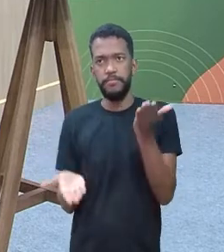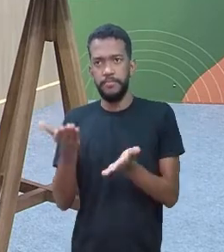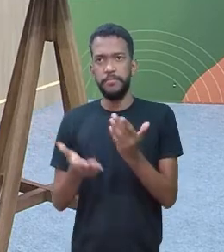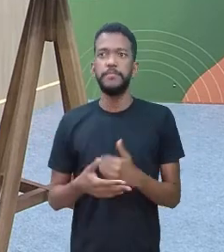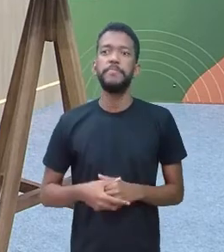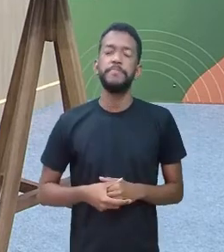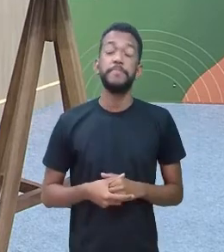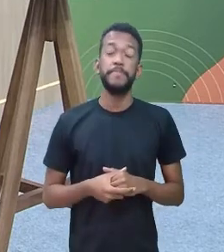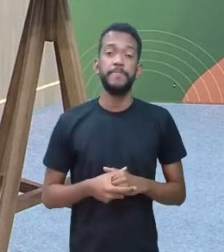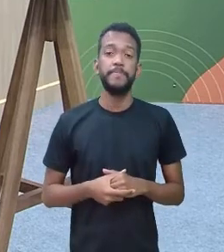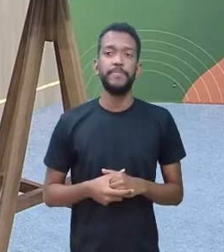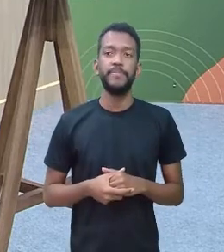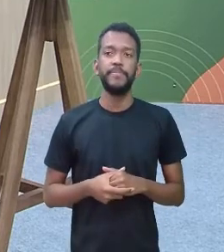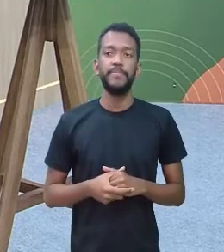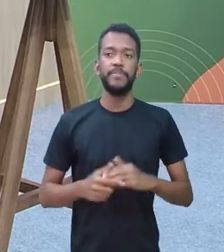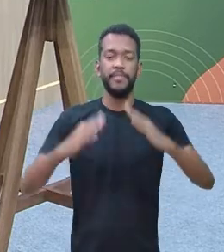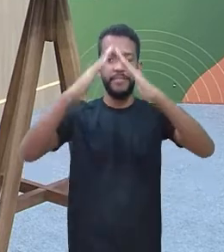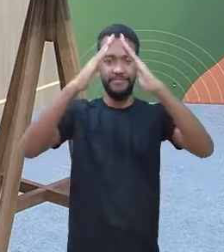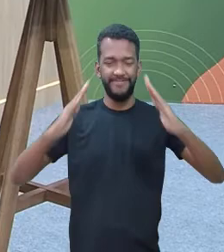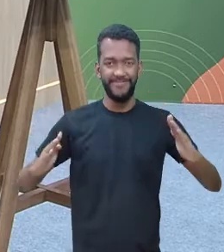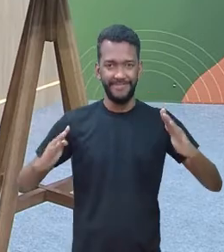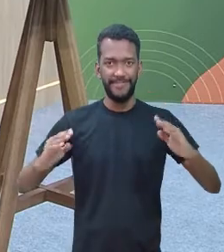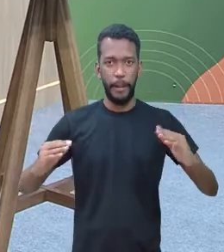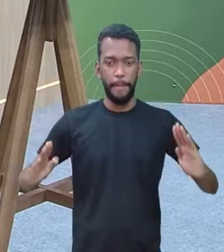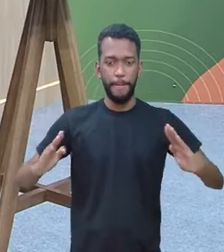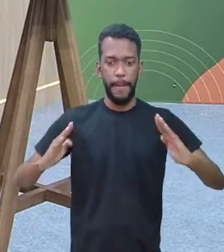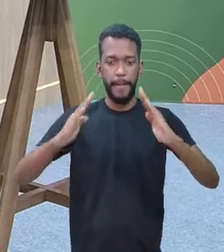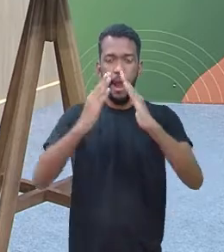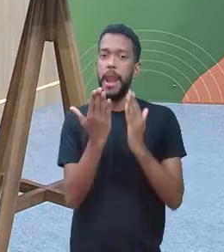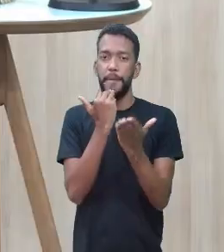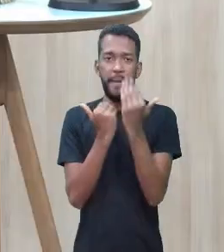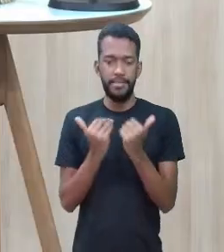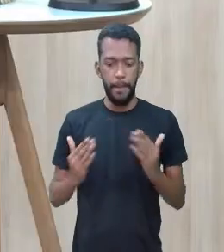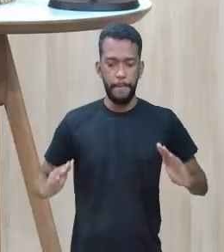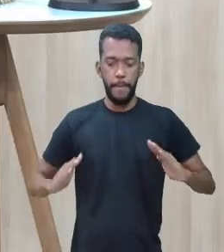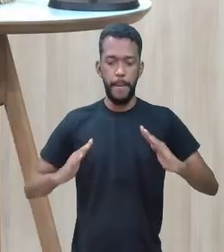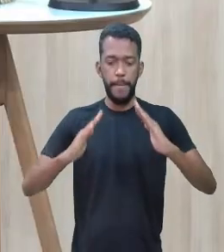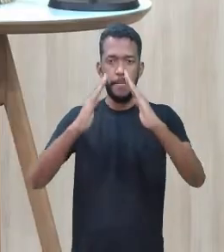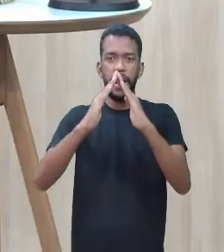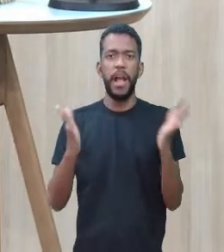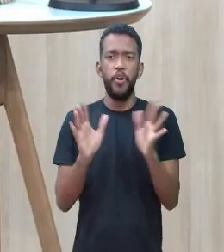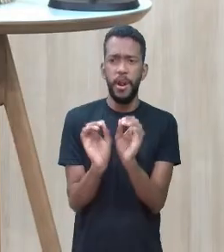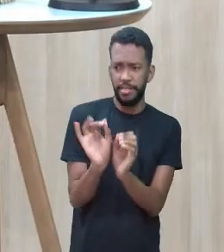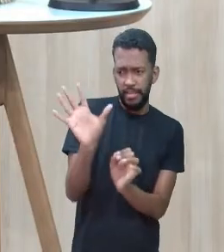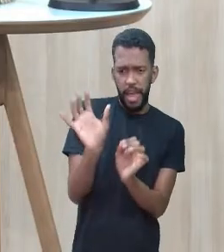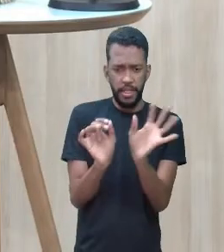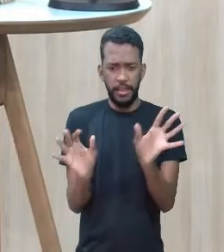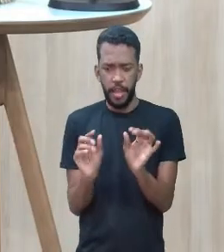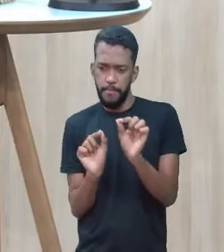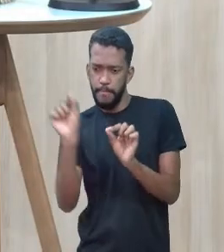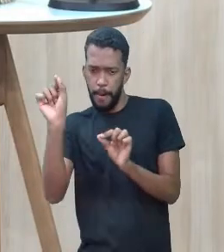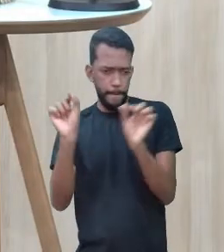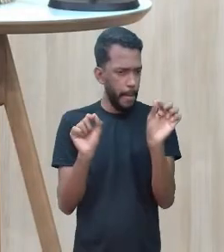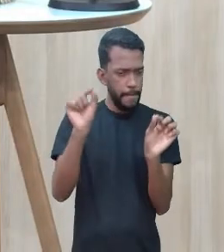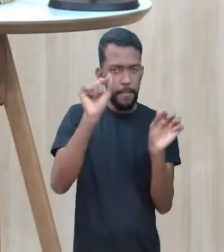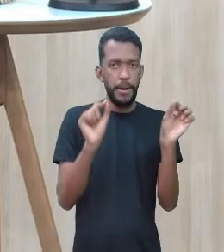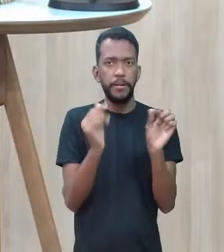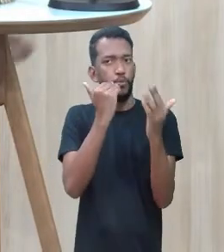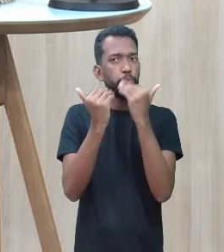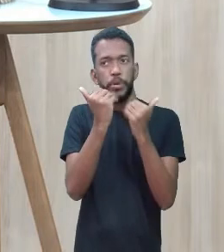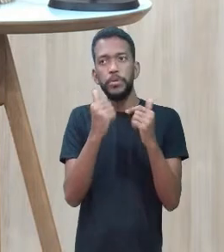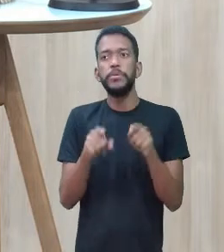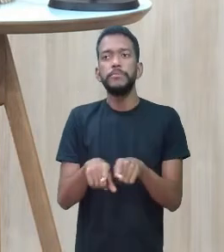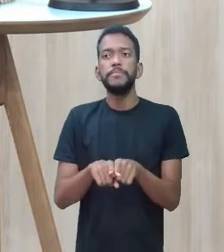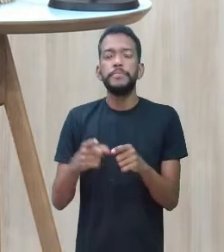Cadeia alimentar e níveis tróficos nós já trabalhamos, então nós agora vamos fazer um revendo. Vamos tentar lembrar o que foi que